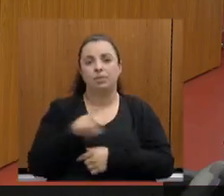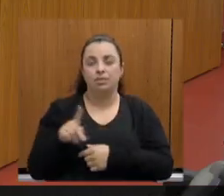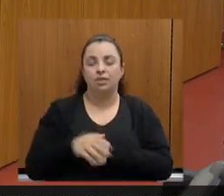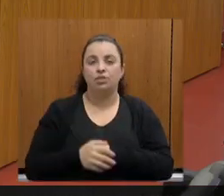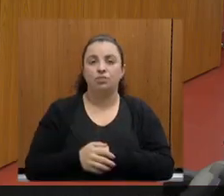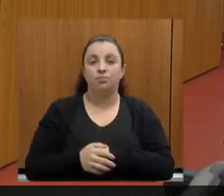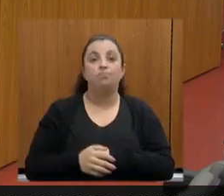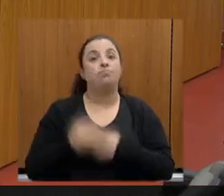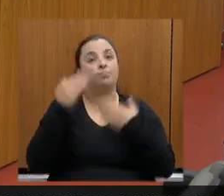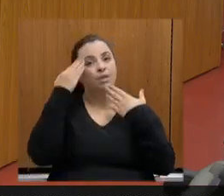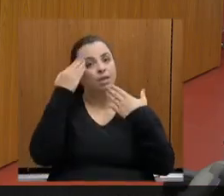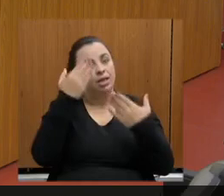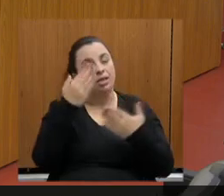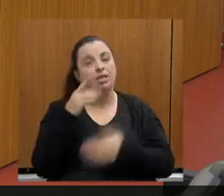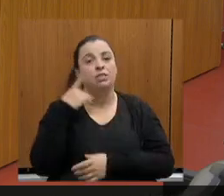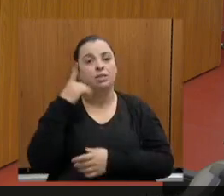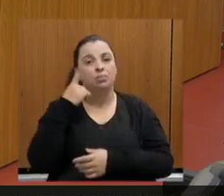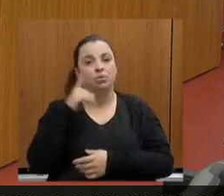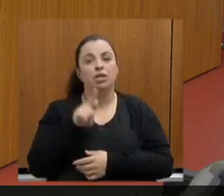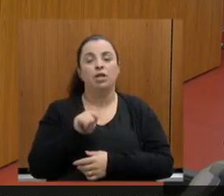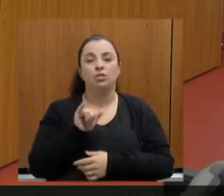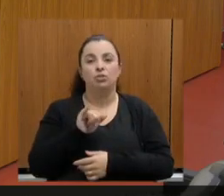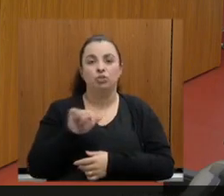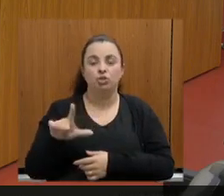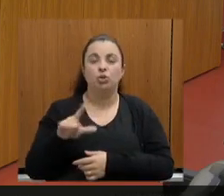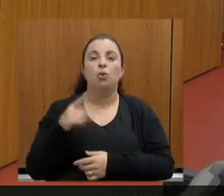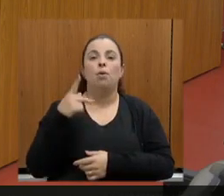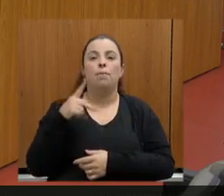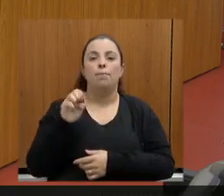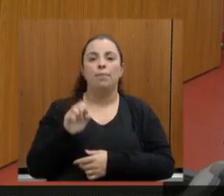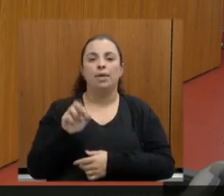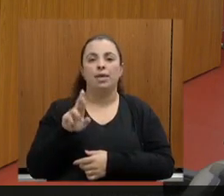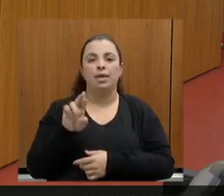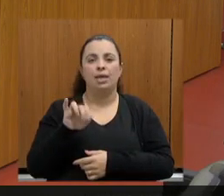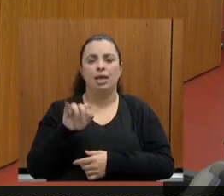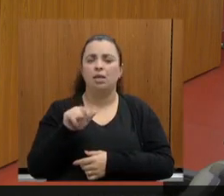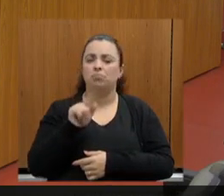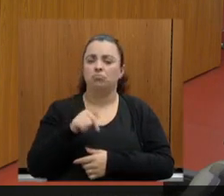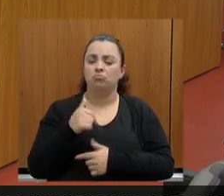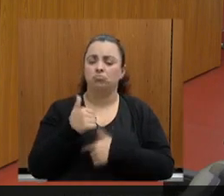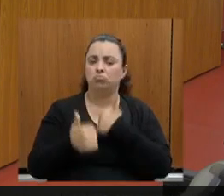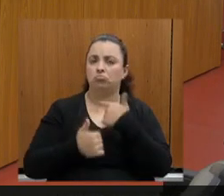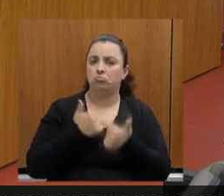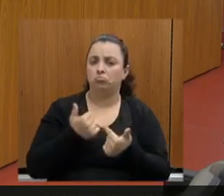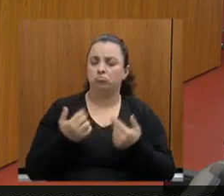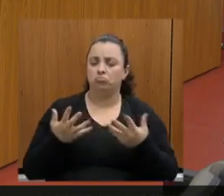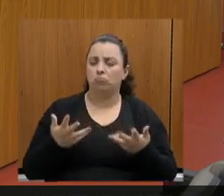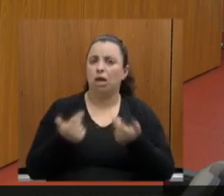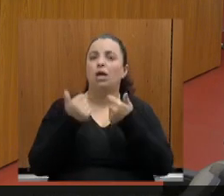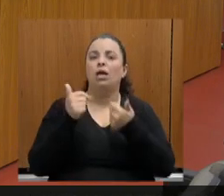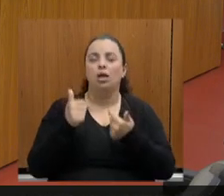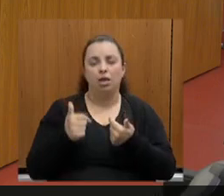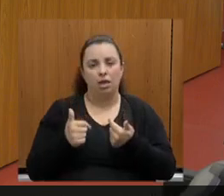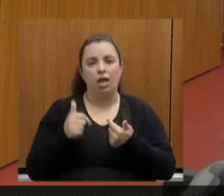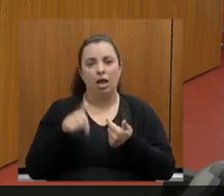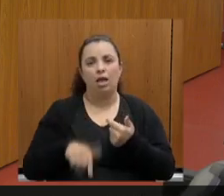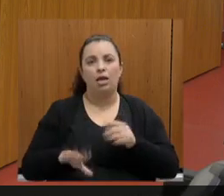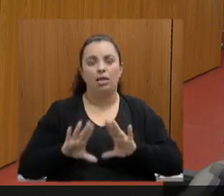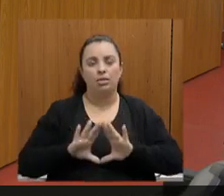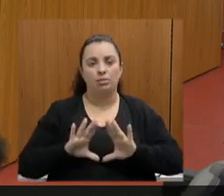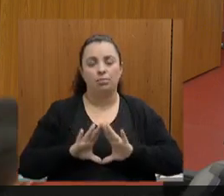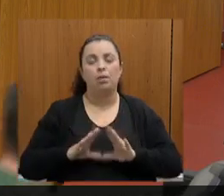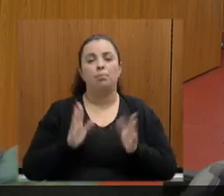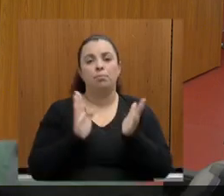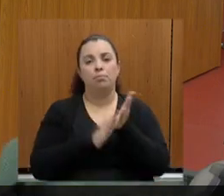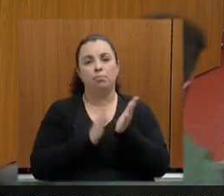que o deputado Gil Pereira é esse deputado brilhante aqui na atuação ver o deputado Parabéns aí